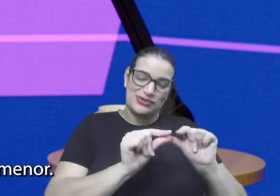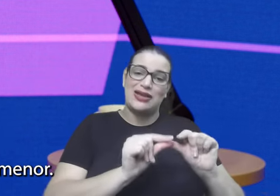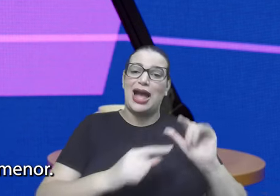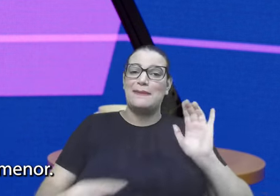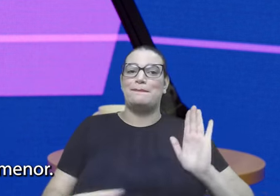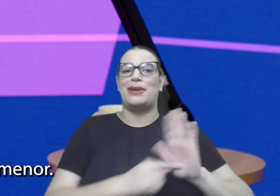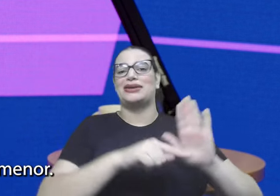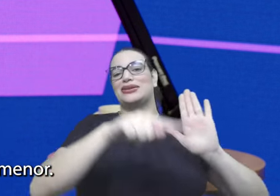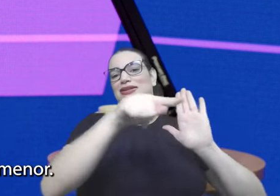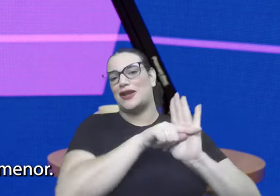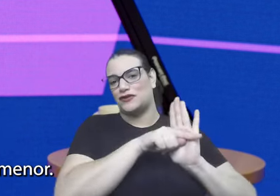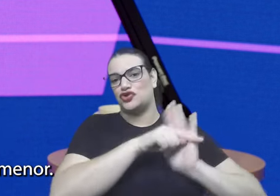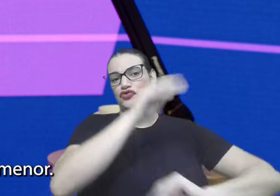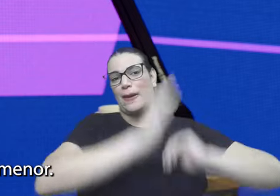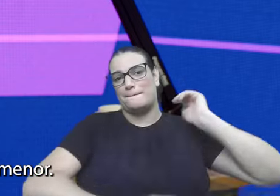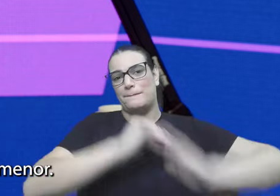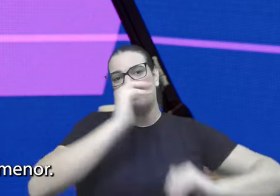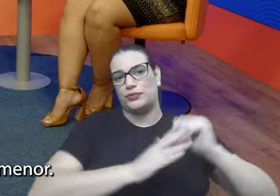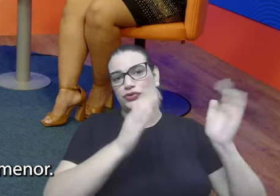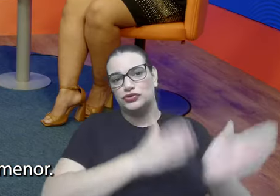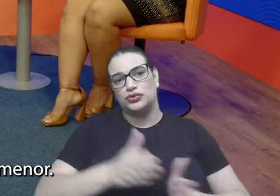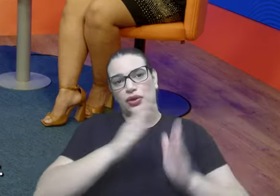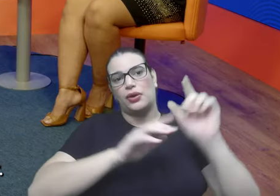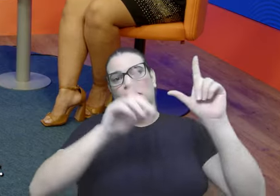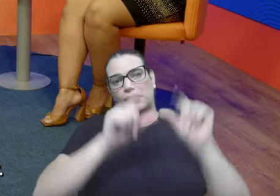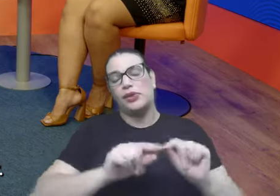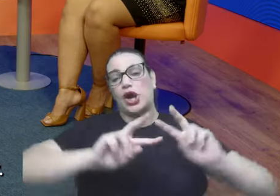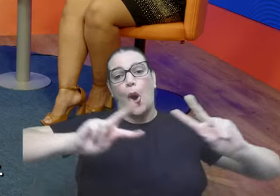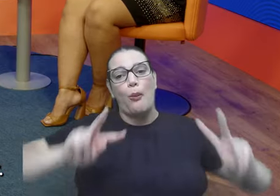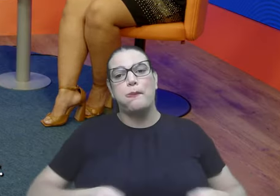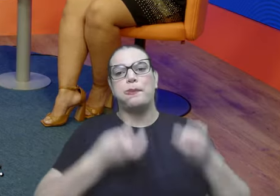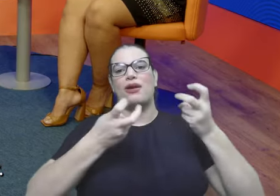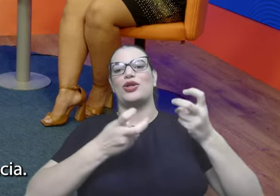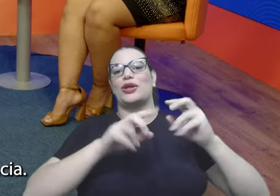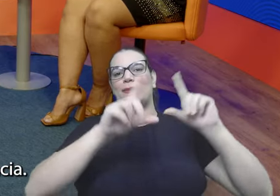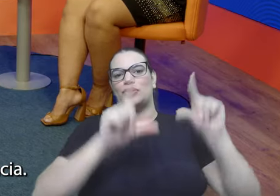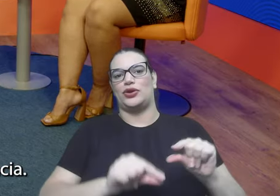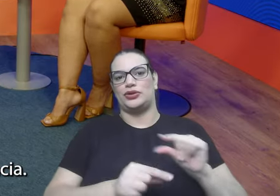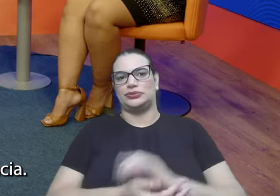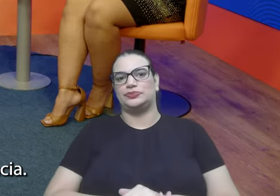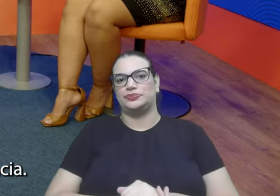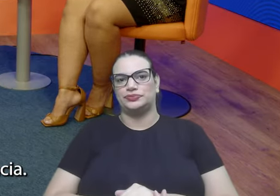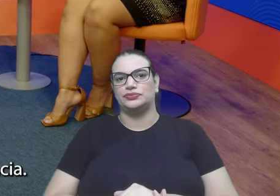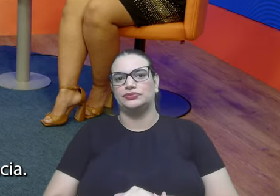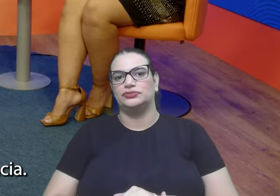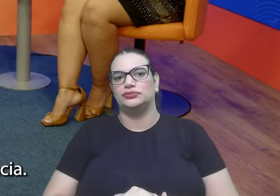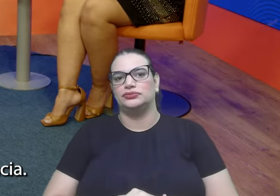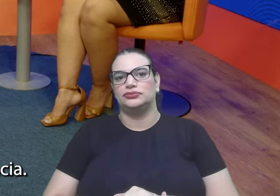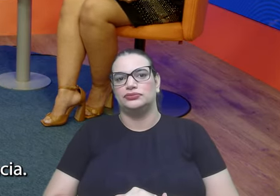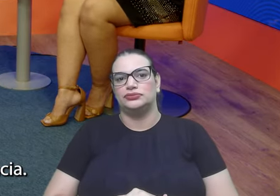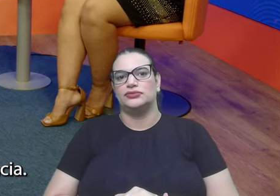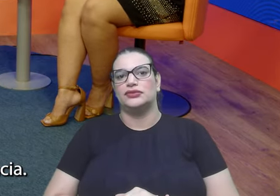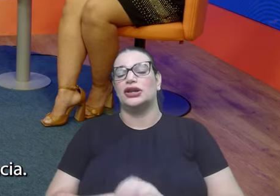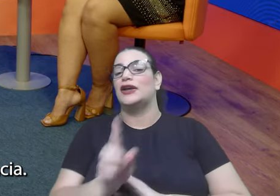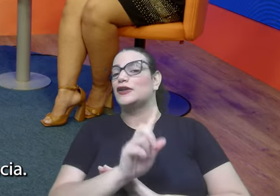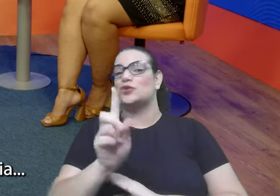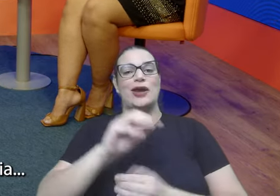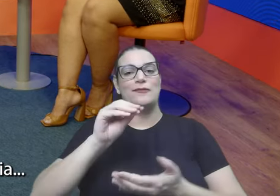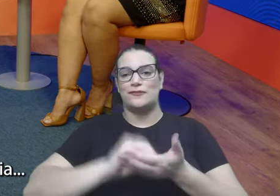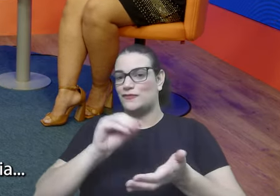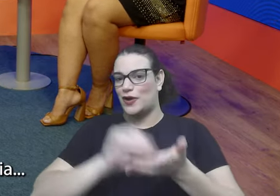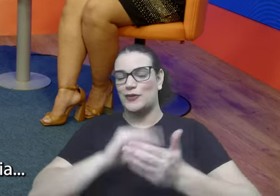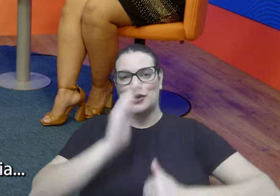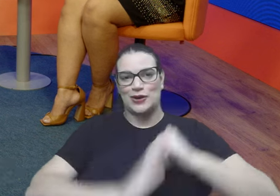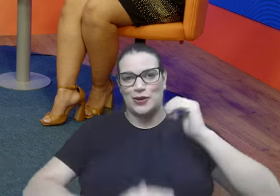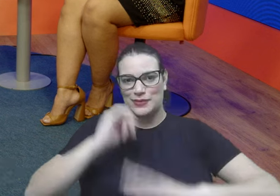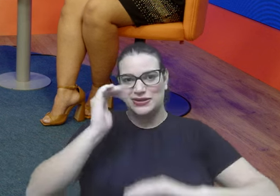delas exatamente a produtividade é menor e lucratividade é menor e não por falta de competên